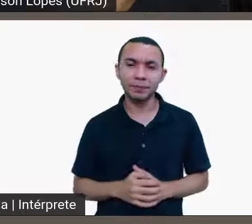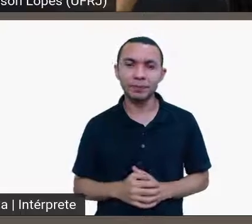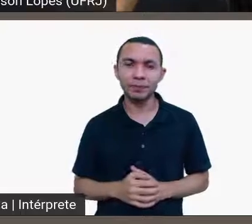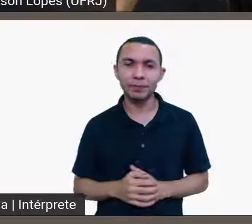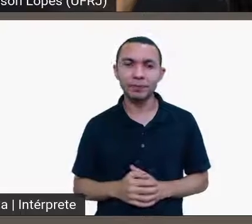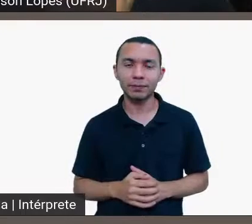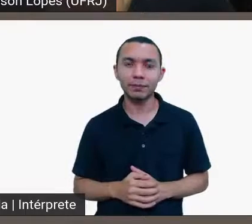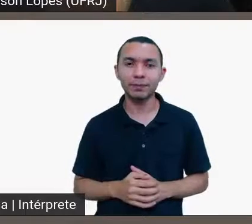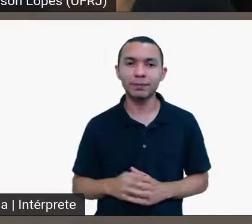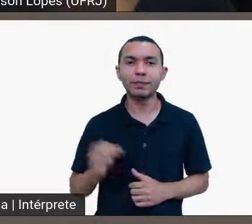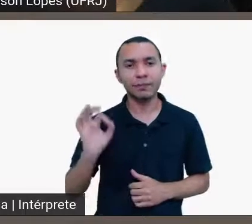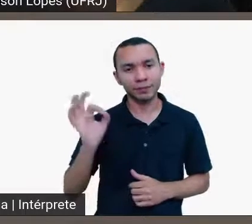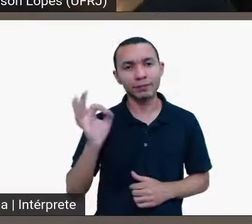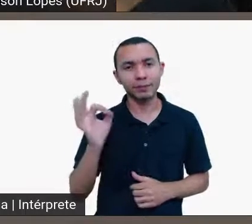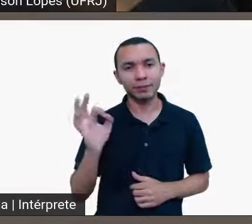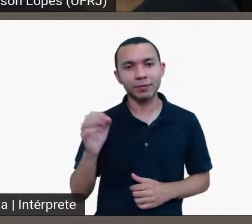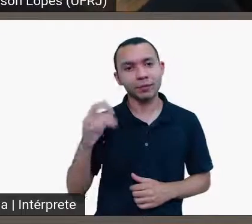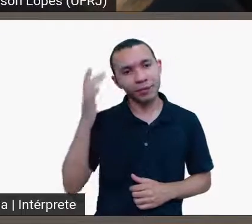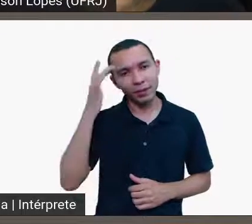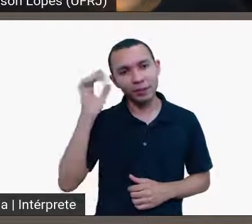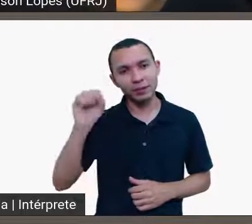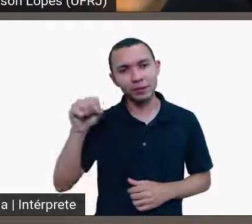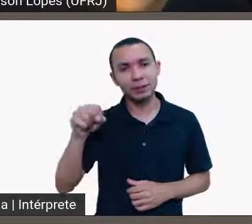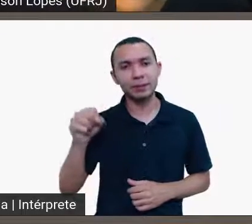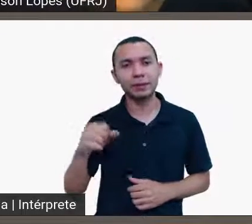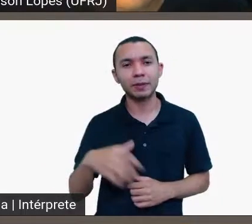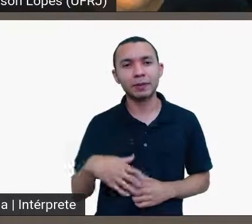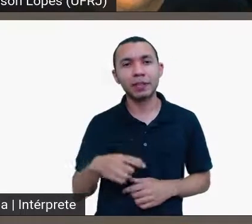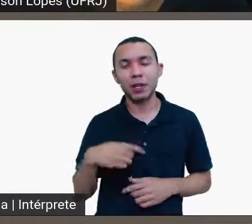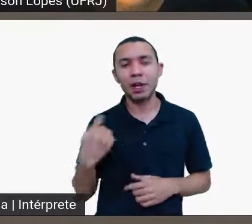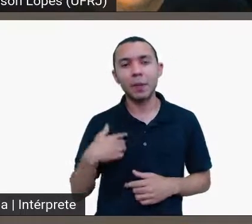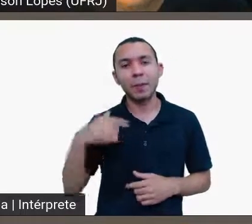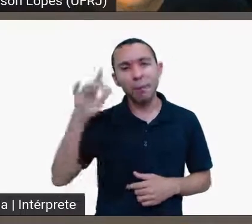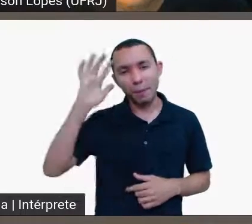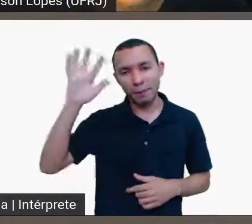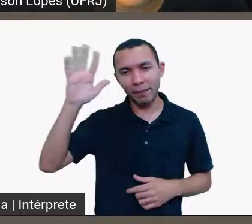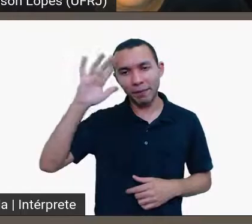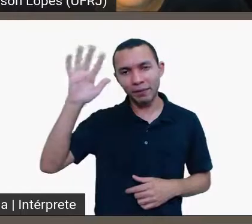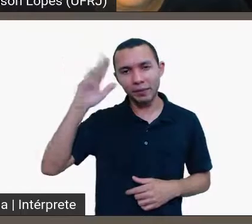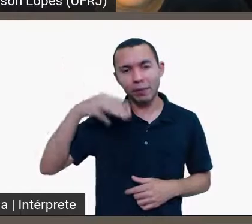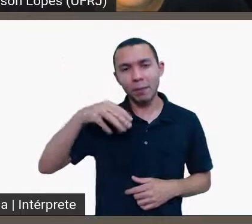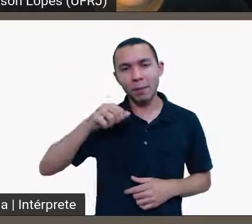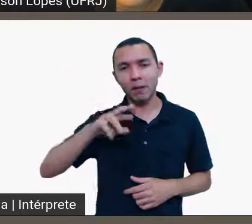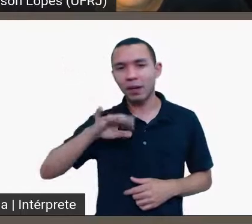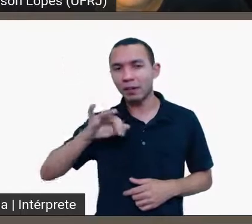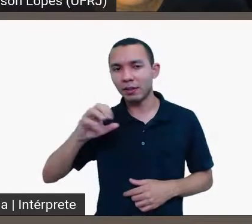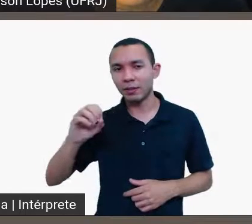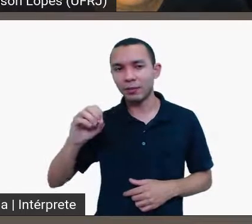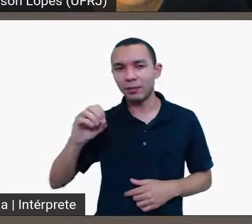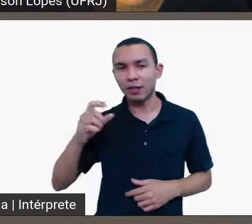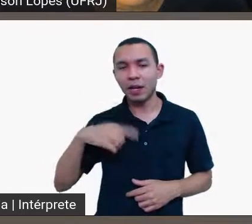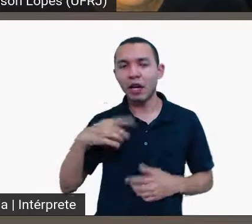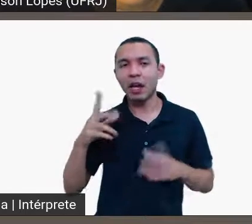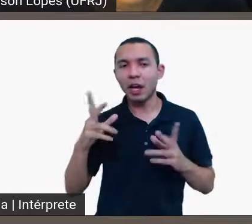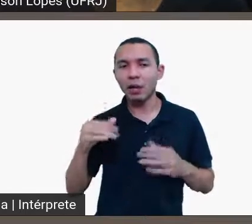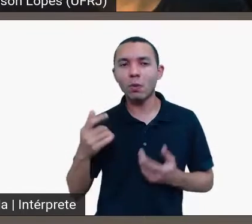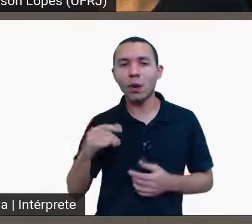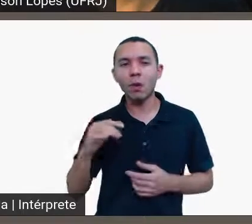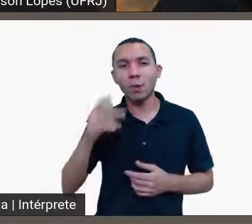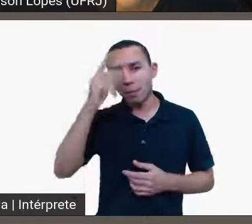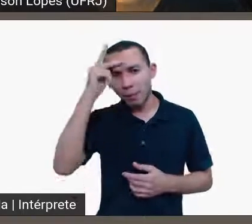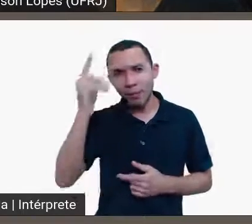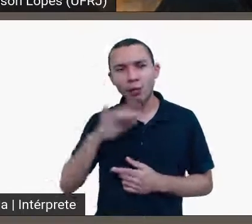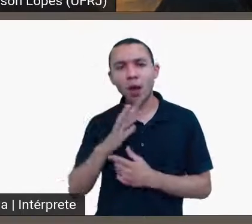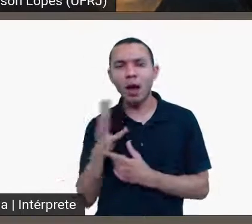Nilson, acho que é isso, assim, na verdade eu fico pensando no Mário Peixoto como um artista mais do que...